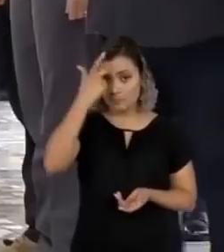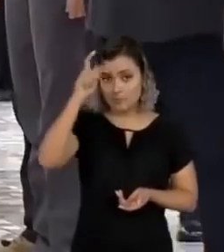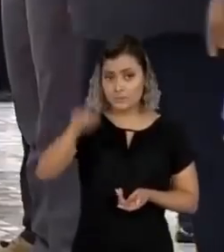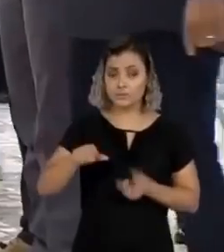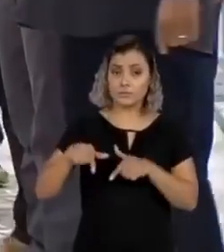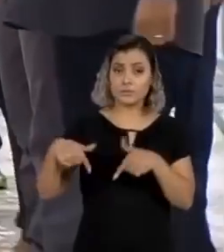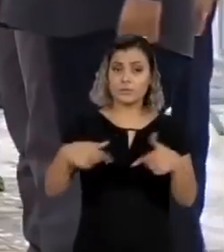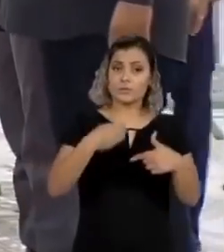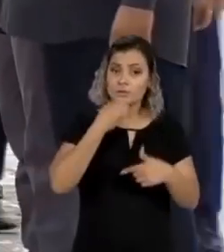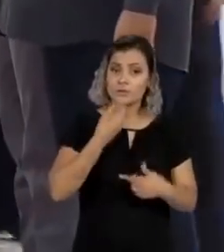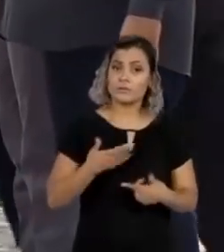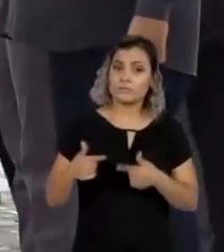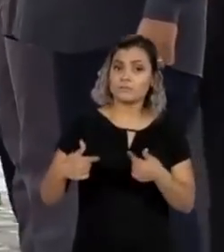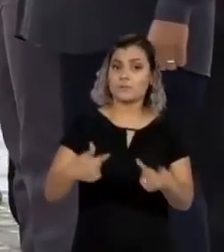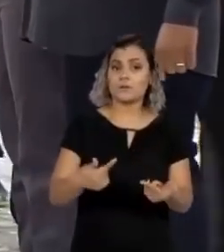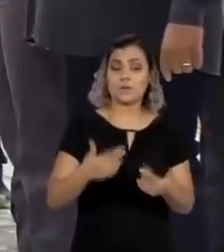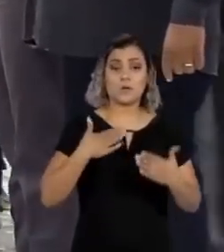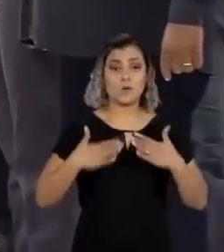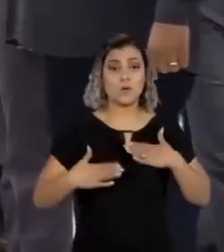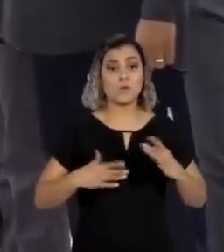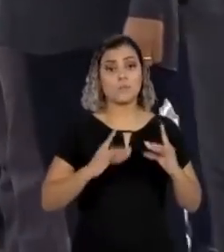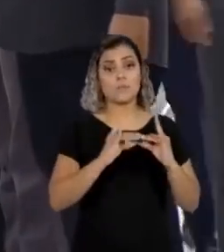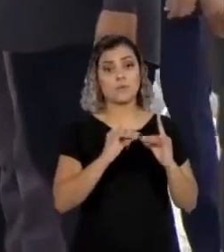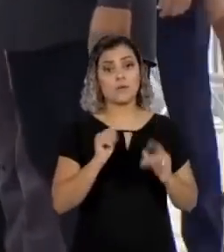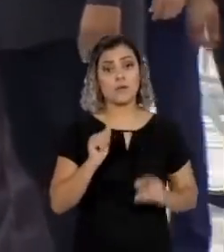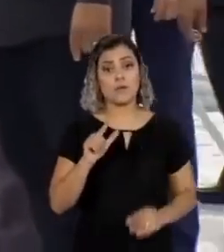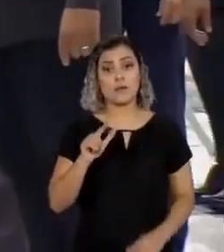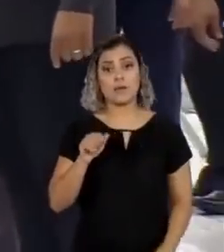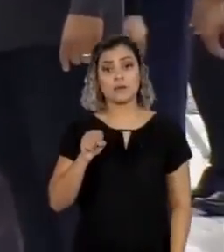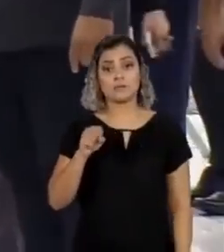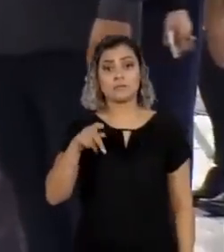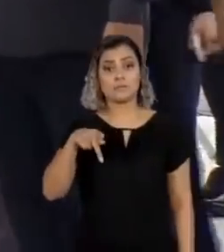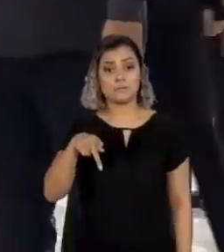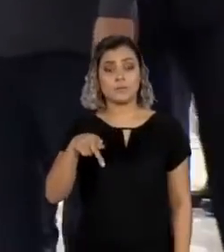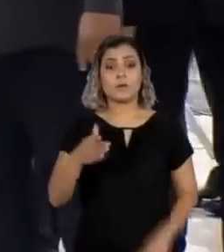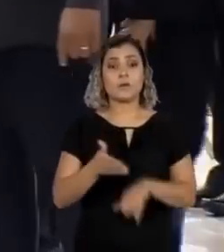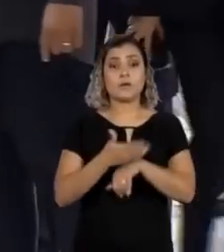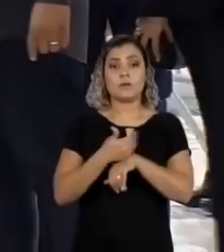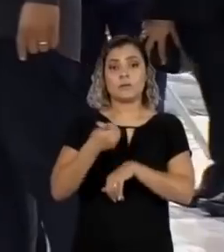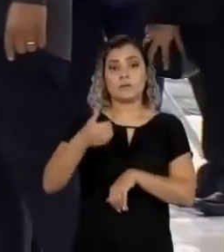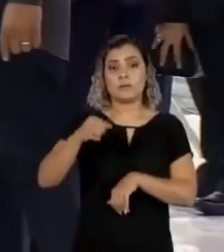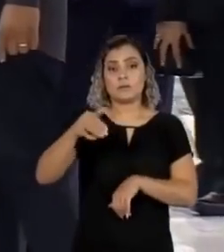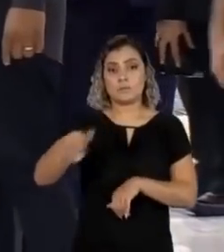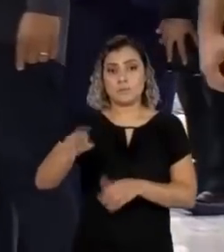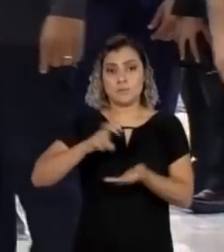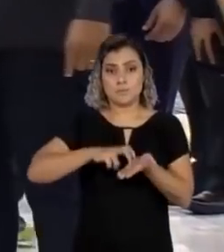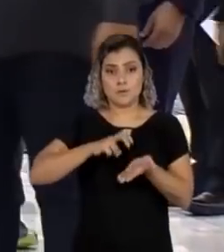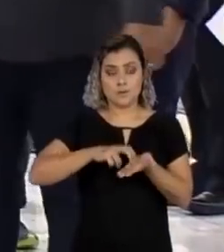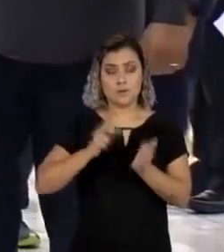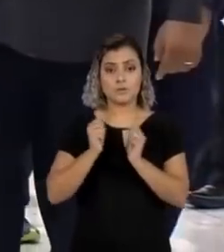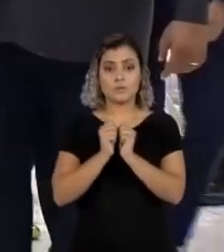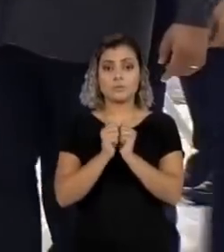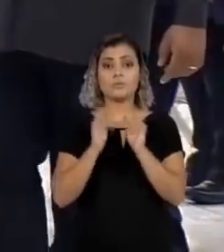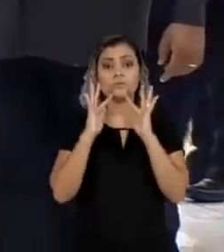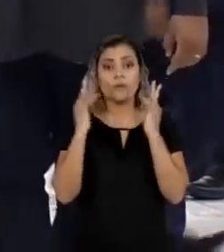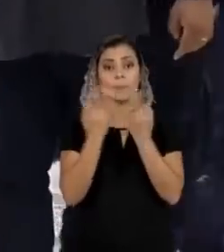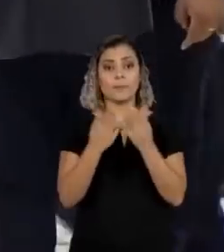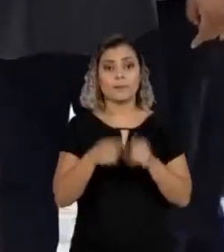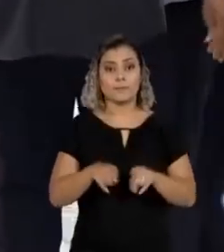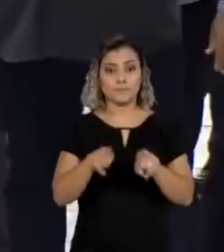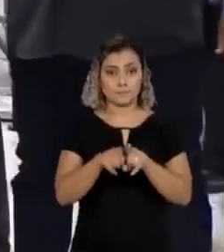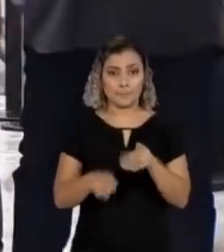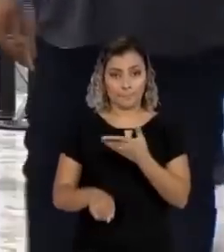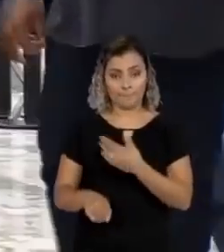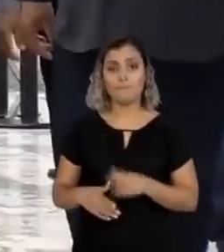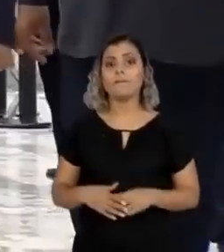né? O corpo de Gugu chegou na Alesp pouco antes das 10h30 da manhã, junto com a van que trouxe seus familiares,